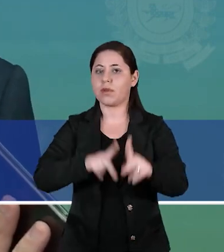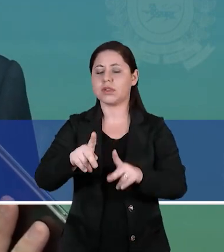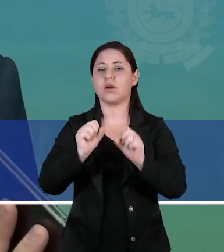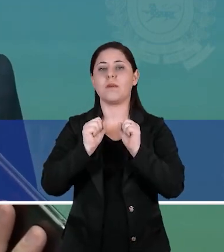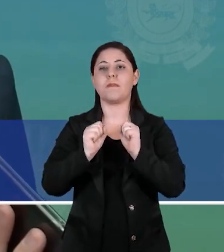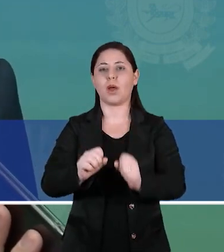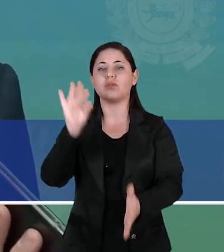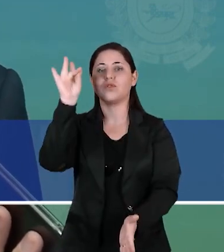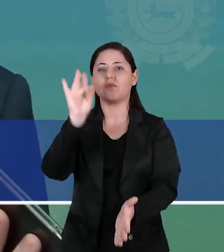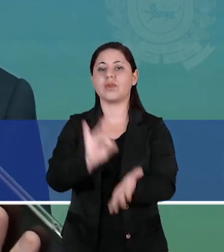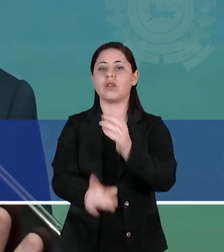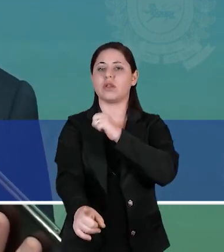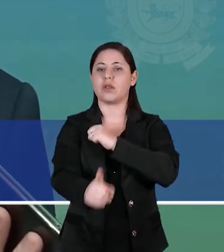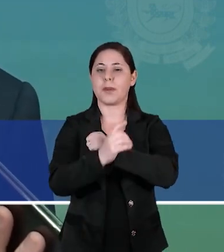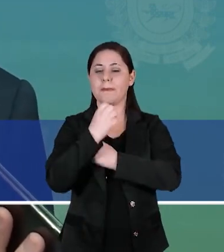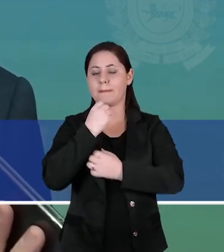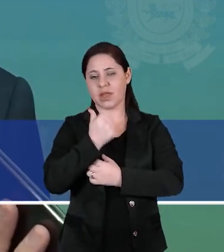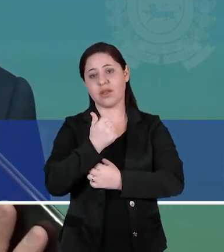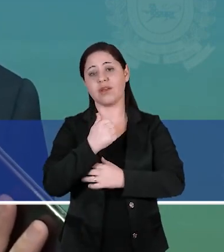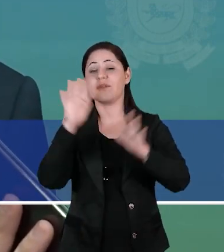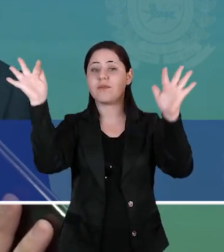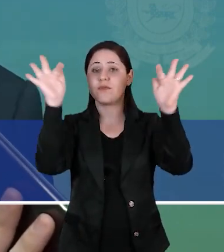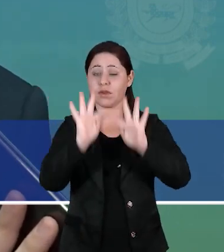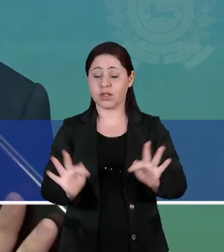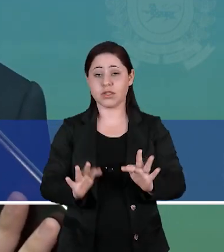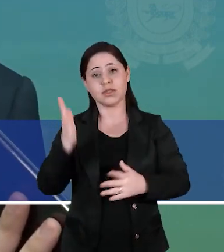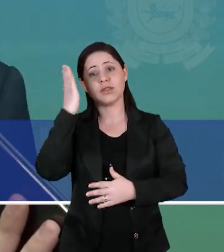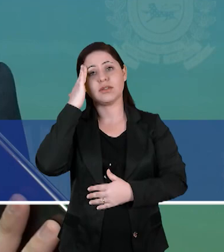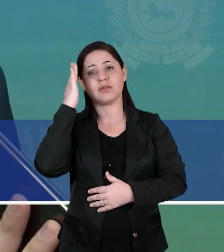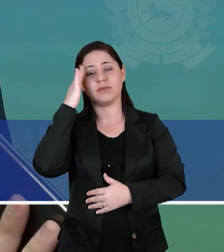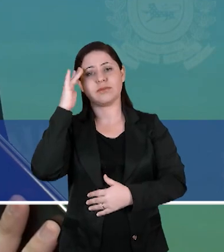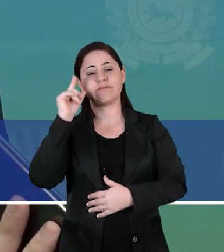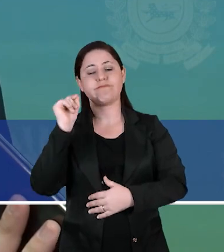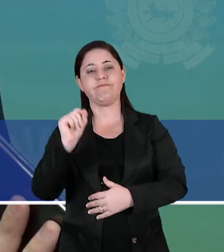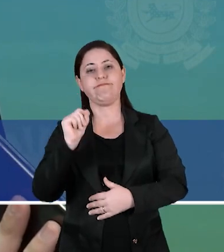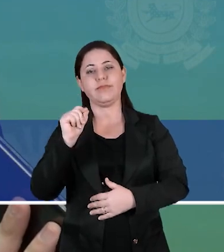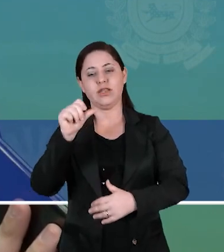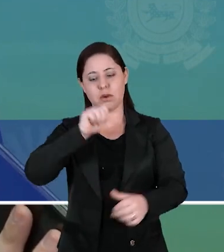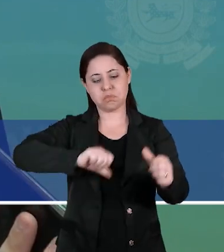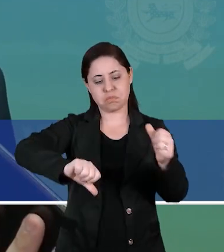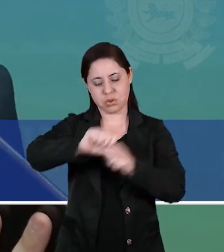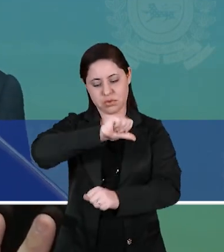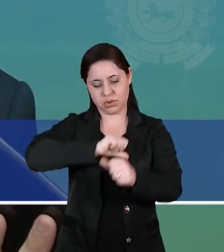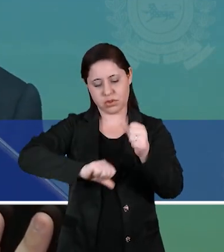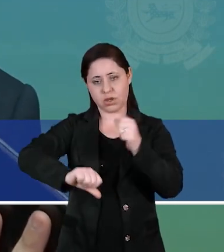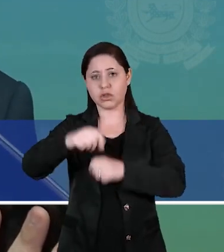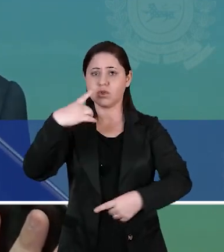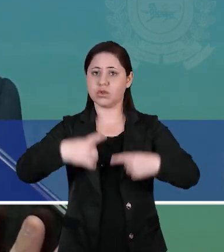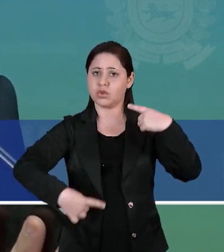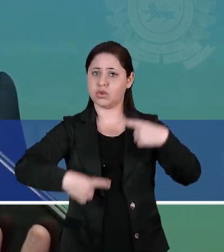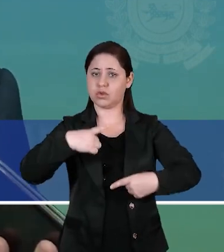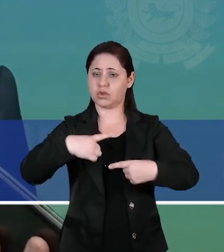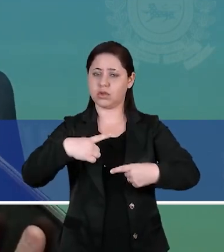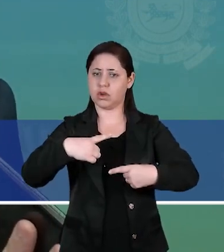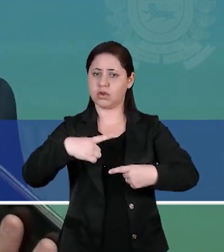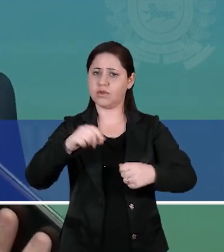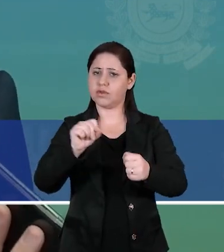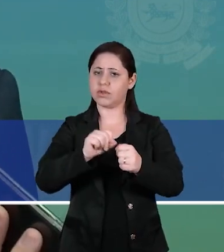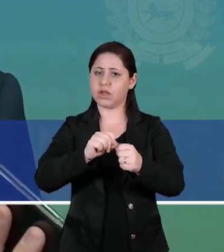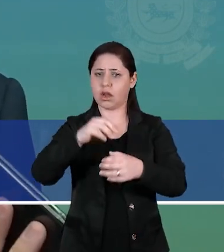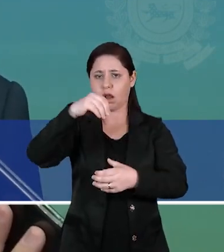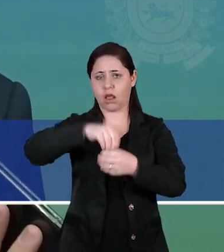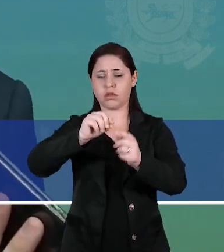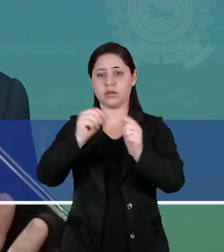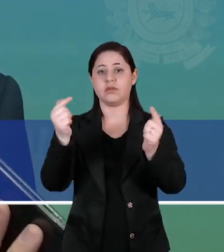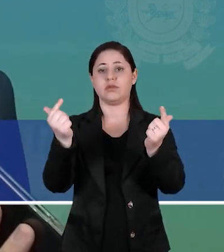a população possa ser efetivamente bem atendida. Ficamos felizes de saber que essas mudanças e as discussões que